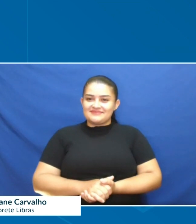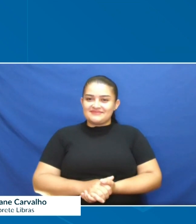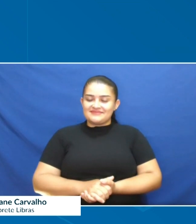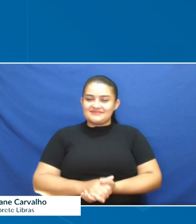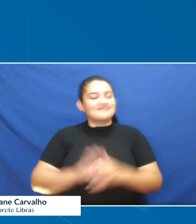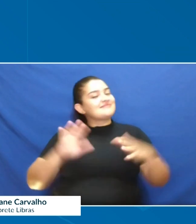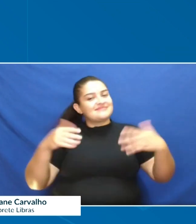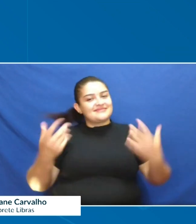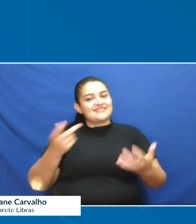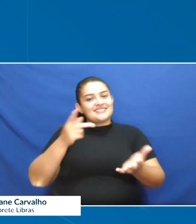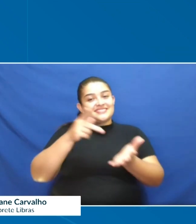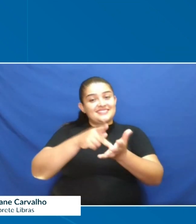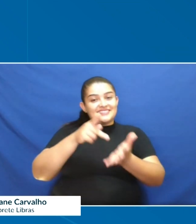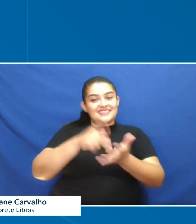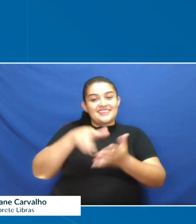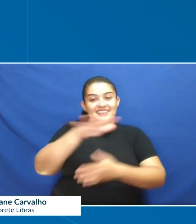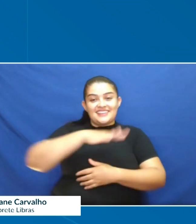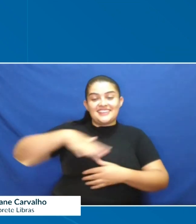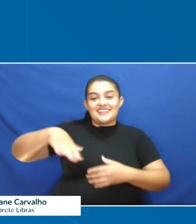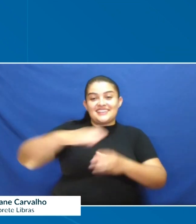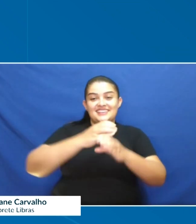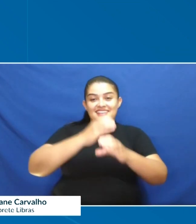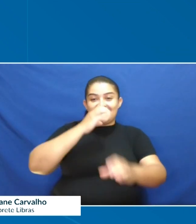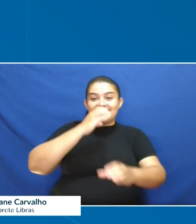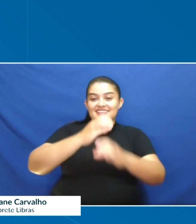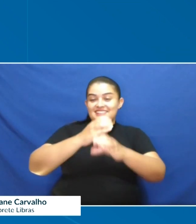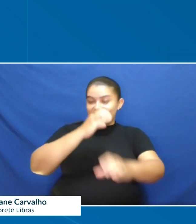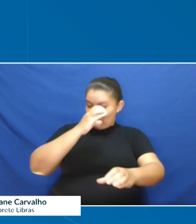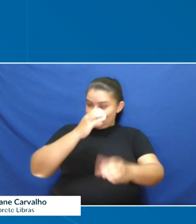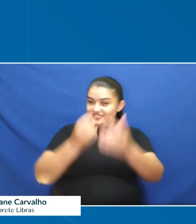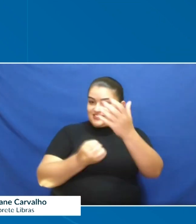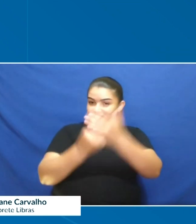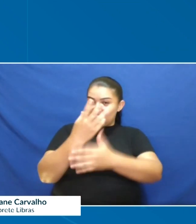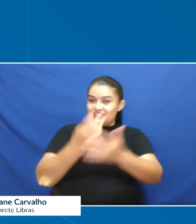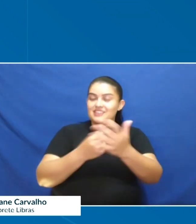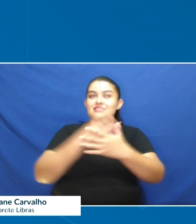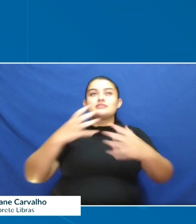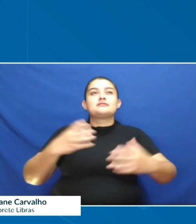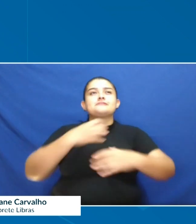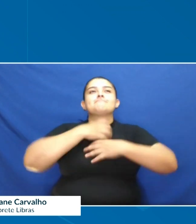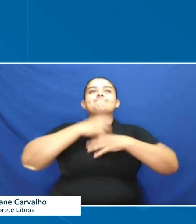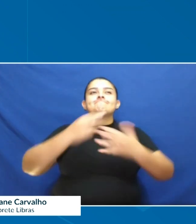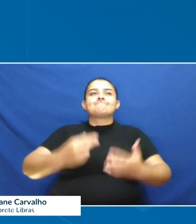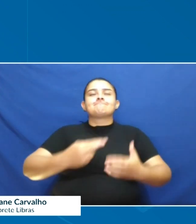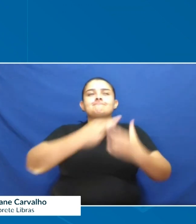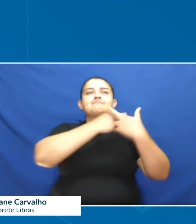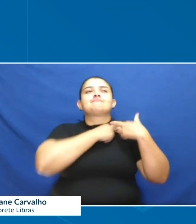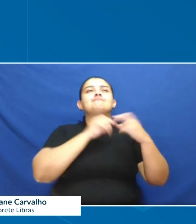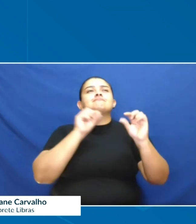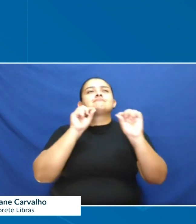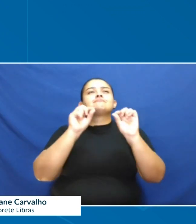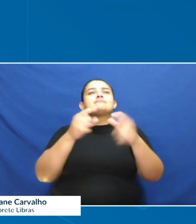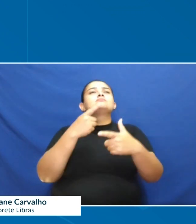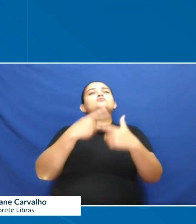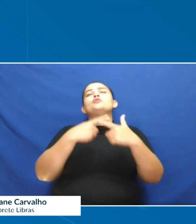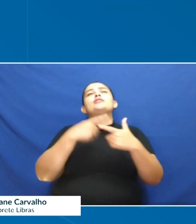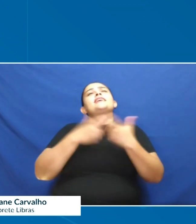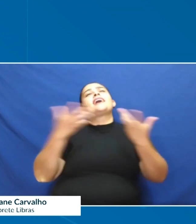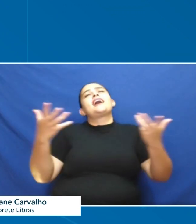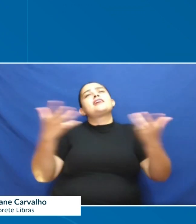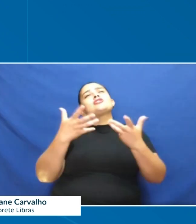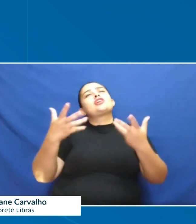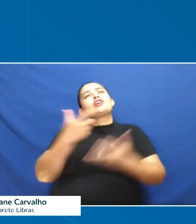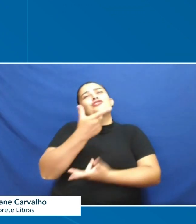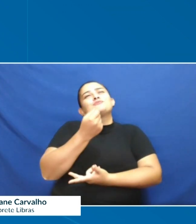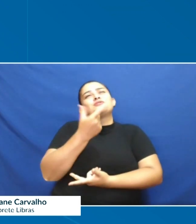produção, né, porque ainda vou me formar, sim, eu me sinto uma certa responsabilidade, porque nesse momento, não só nesse